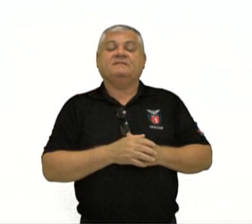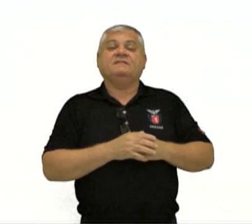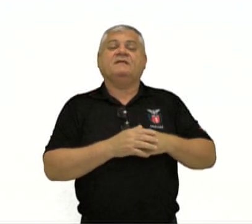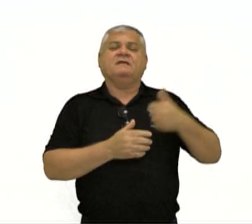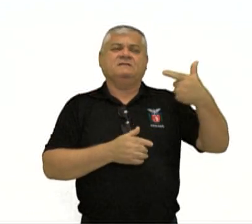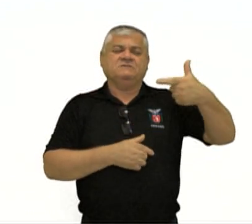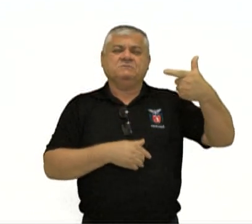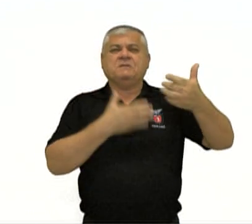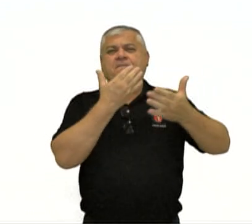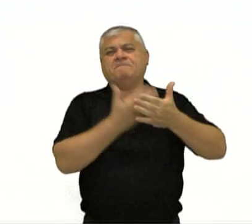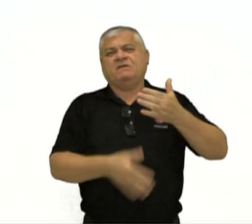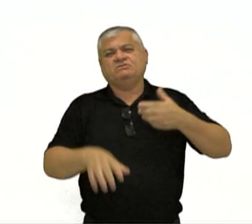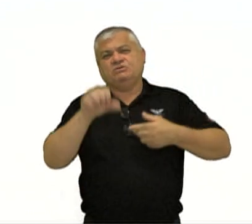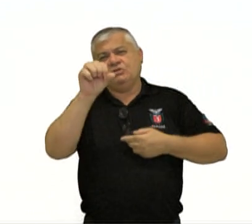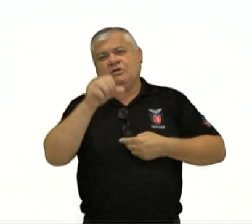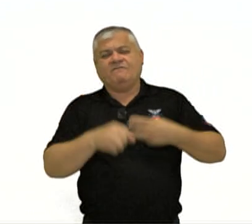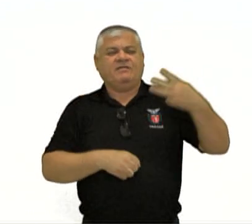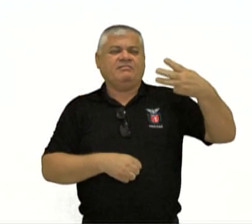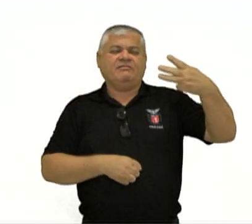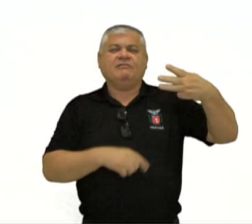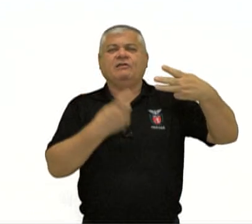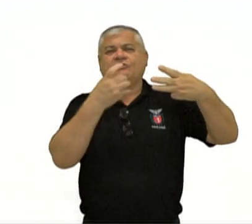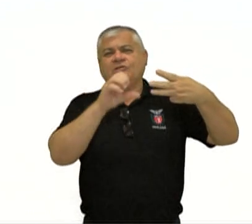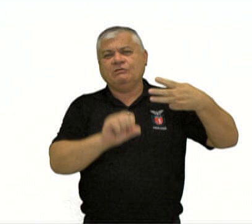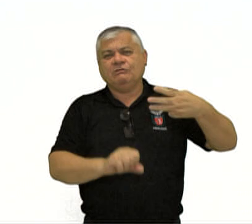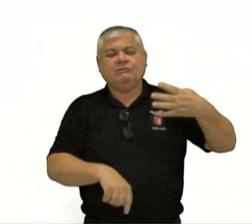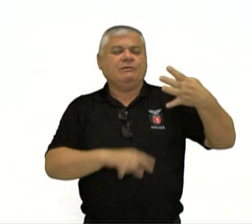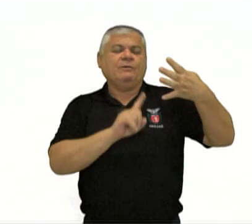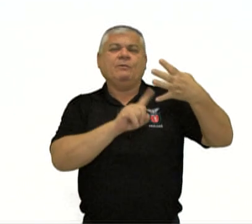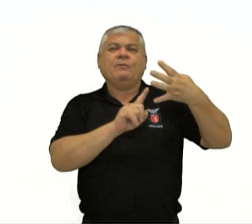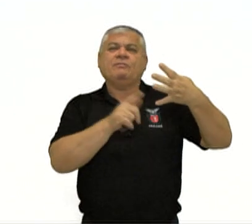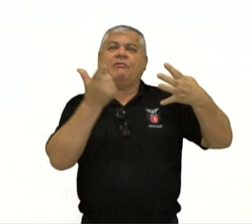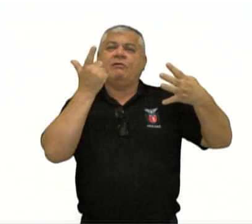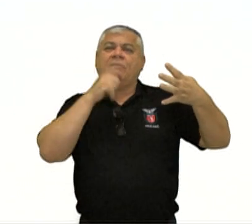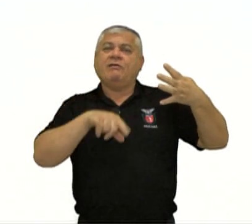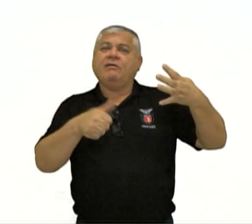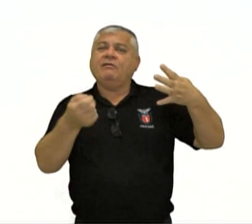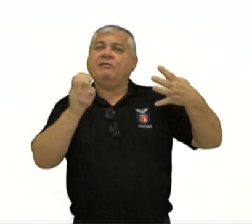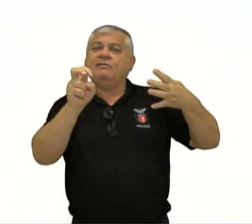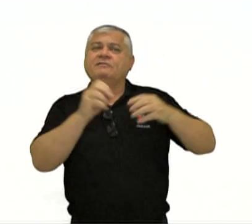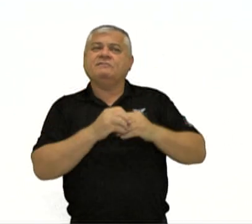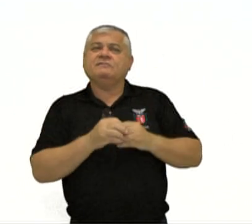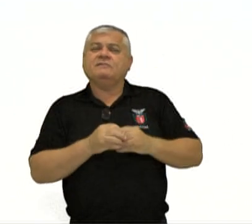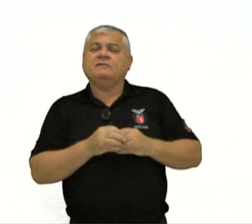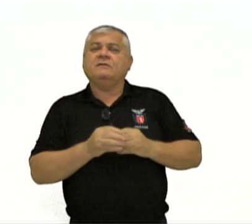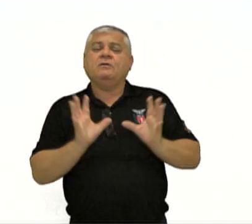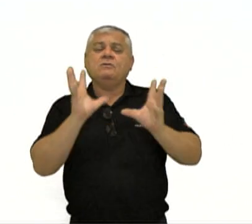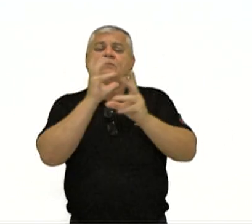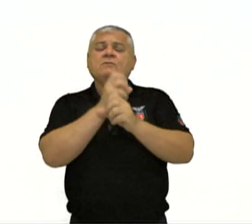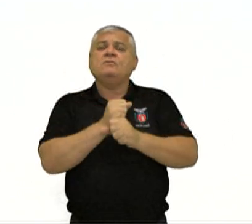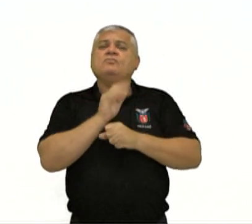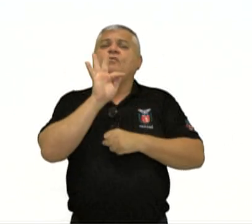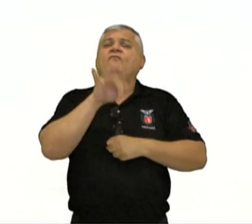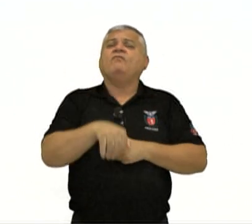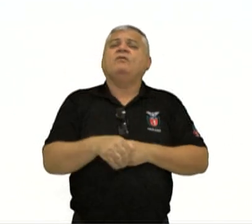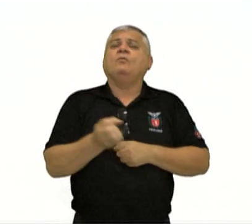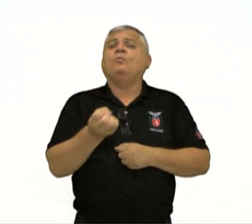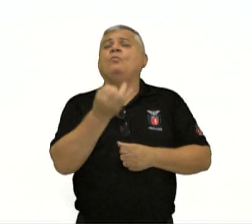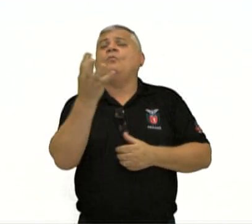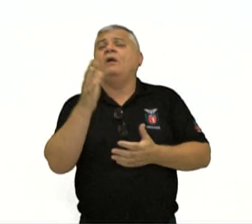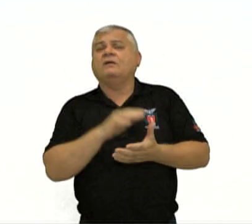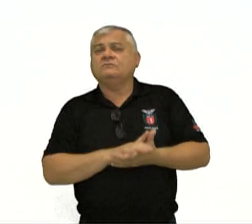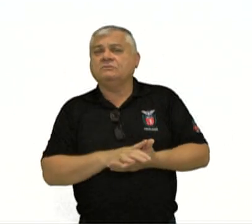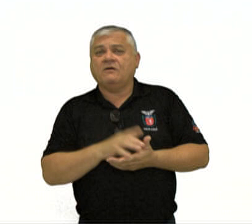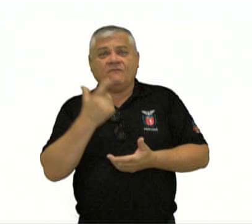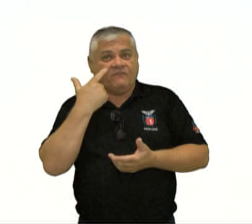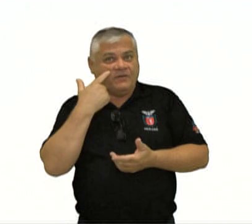9. Na terceira, eu perdi 18. E na quarta rodada, eu ganhei 15. Qual foi meu saldo ao final das 4 rodadas? Eu vejo